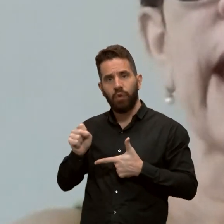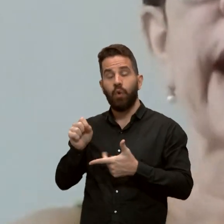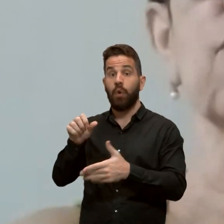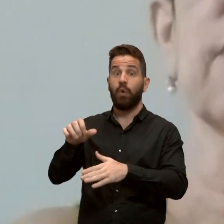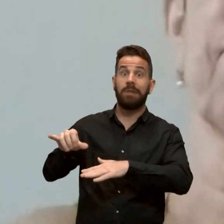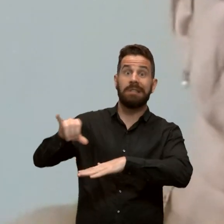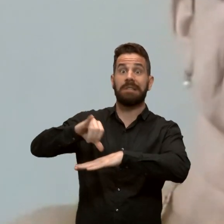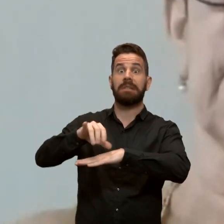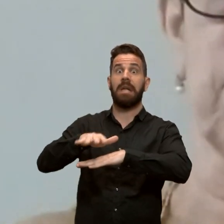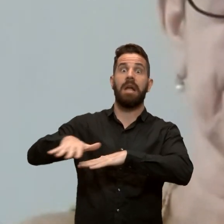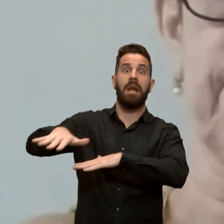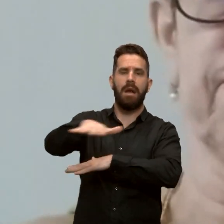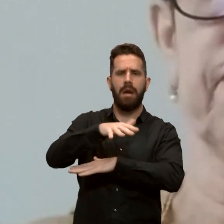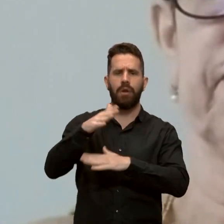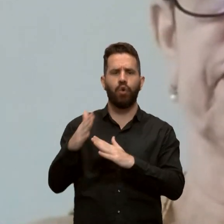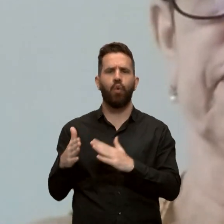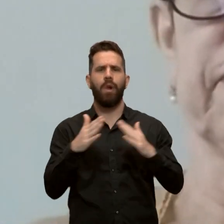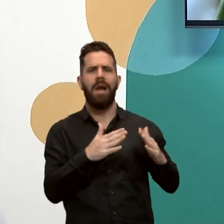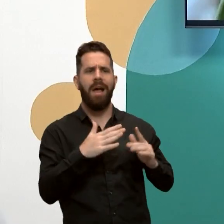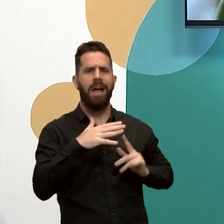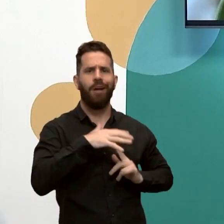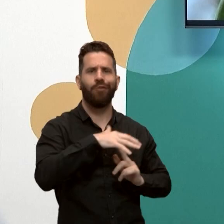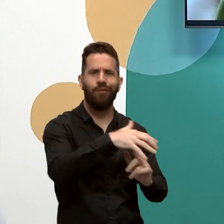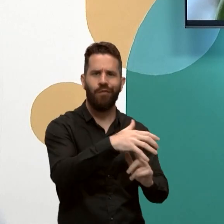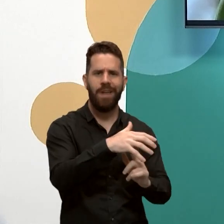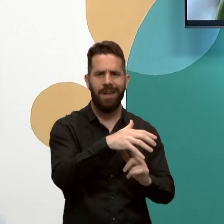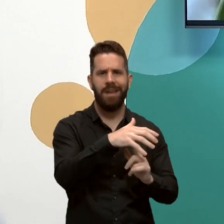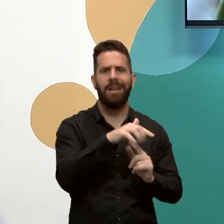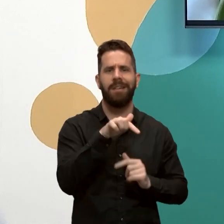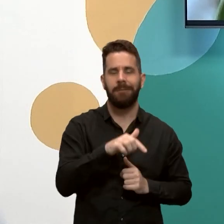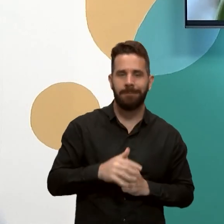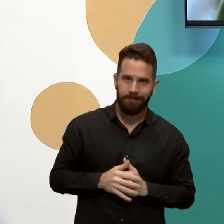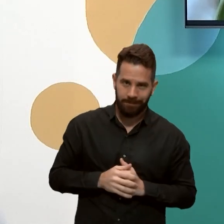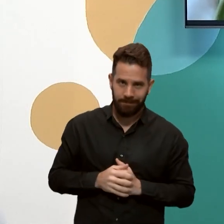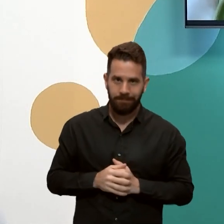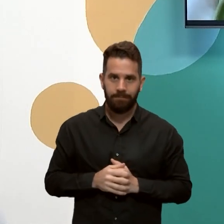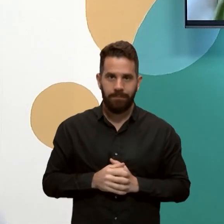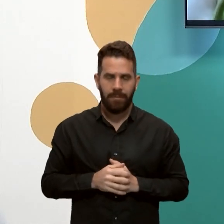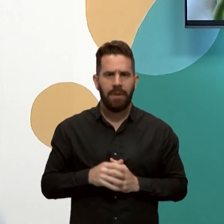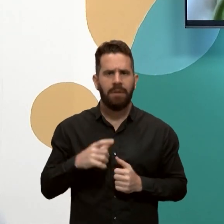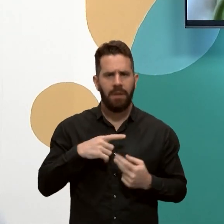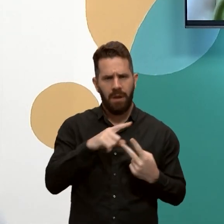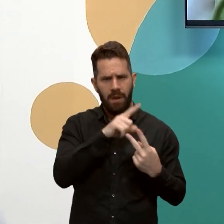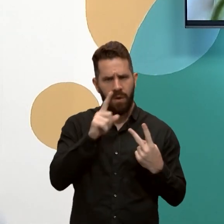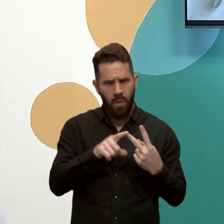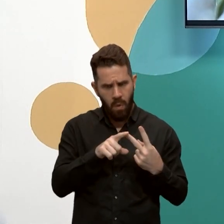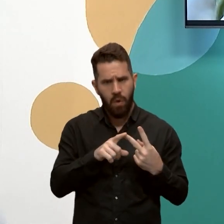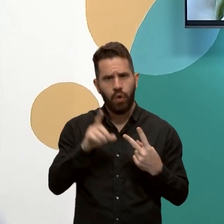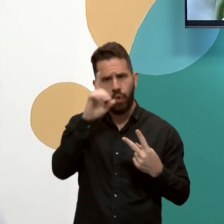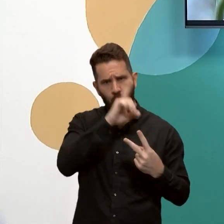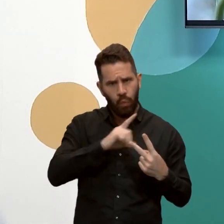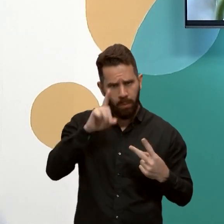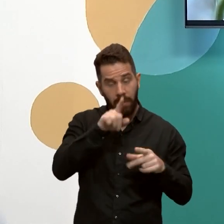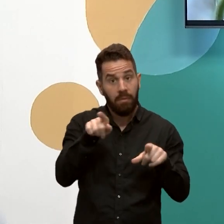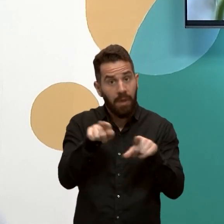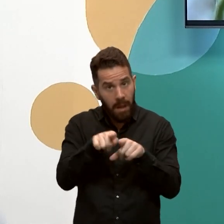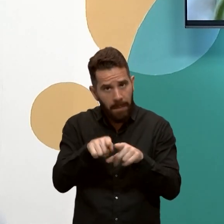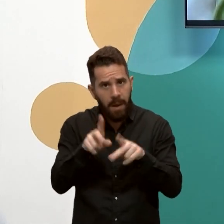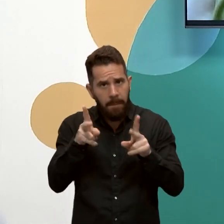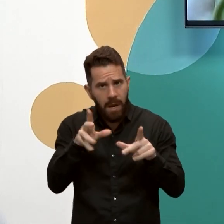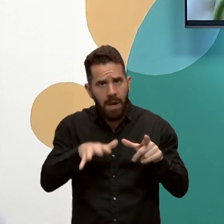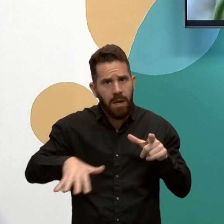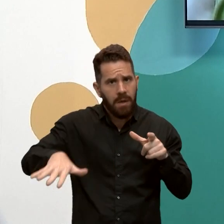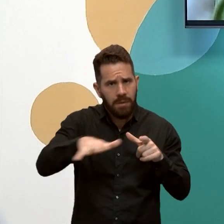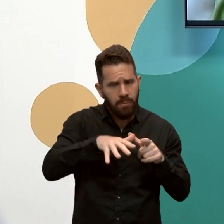ali ao lado da Feira Hippie. E, Irene, tem uma outra atividade no domingo, que também é no centro, né? Que é